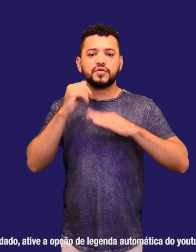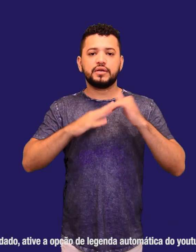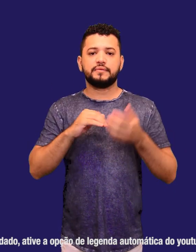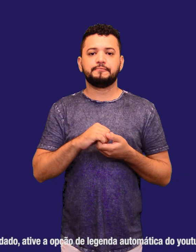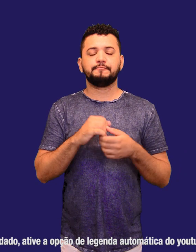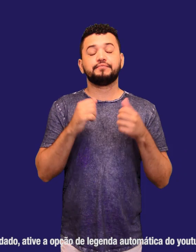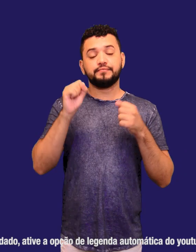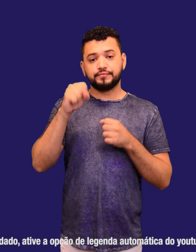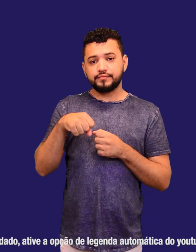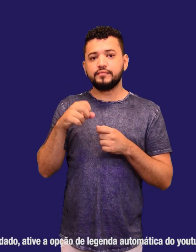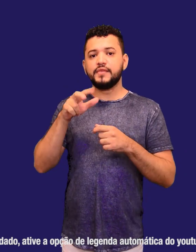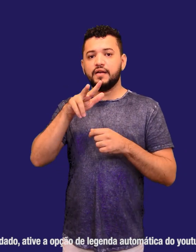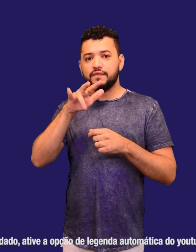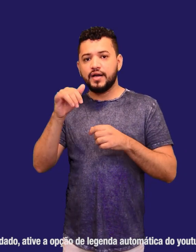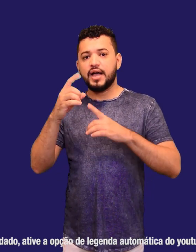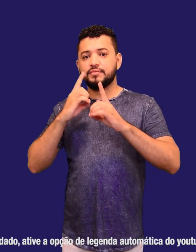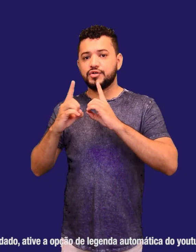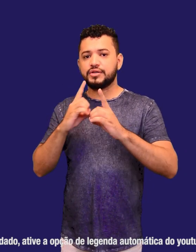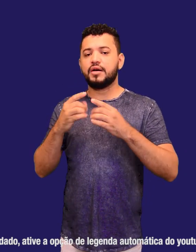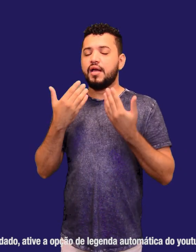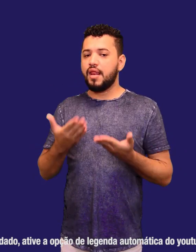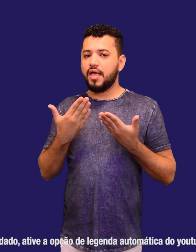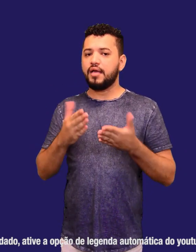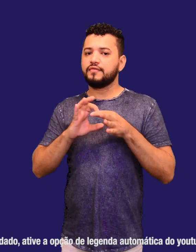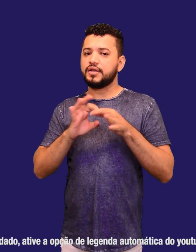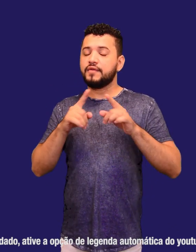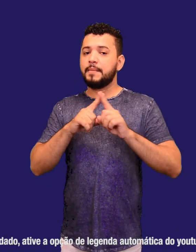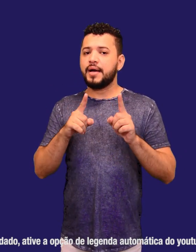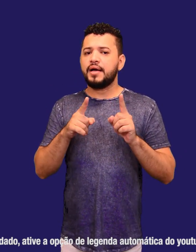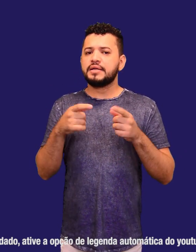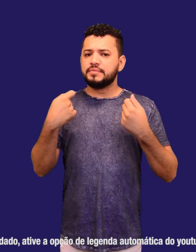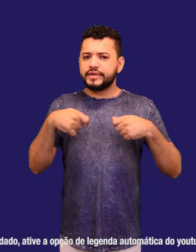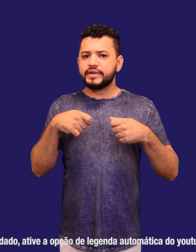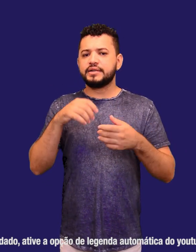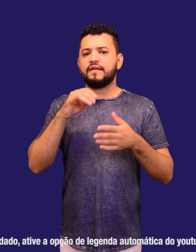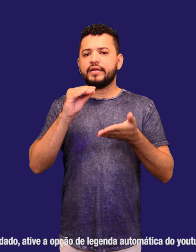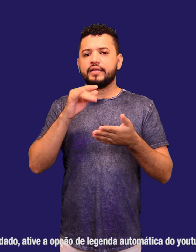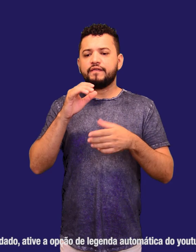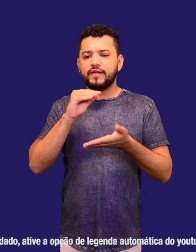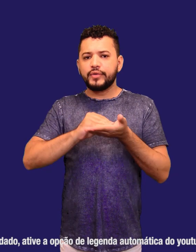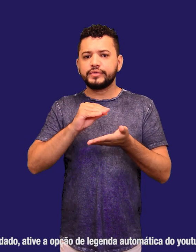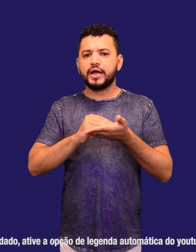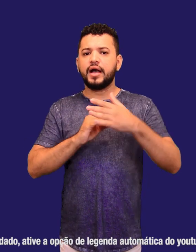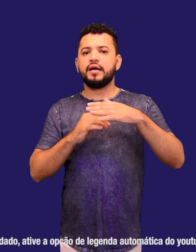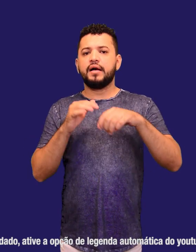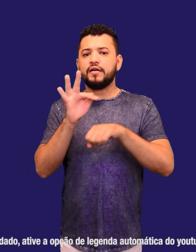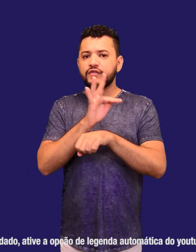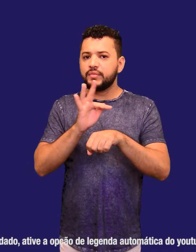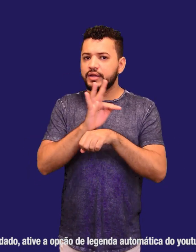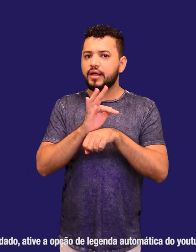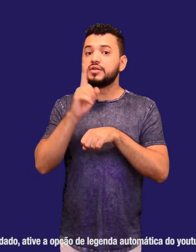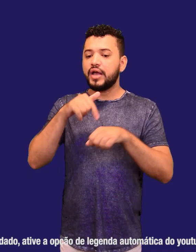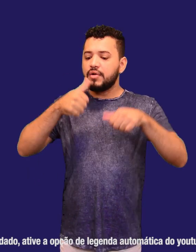gente tem essa ideia de que é mais leve, solto, que pode aderir aí a uma informalidade extrema, né? É uma avaliação séria,